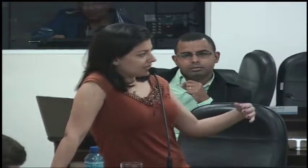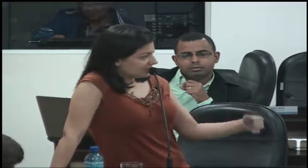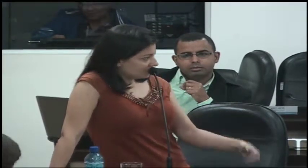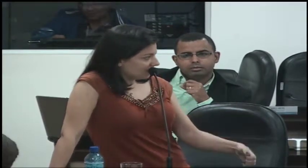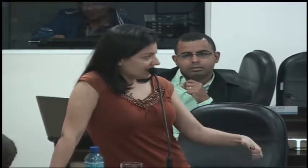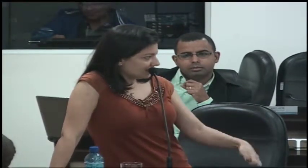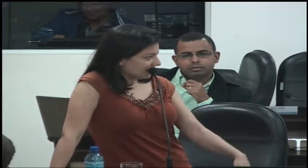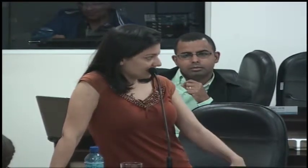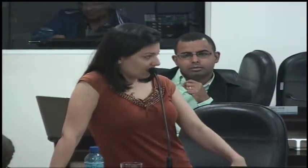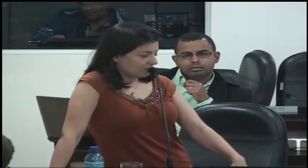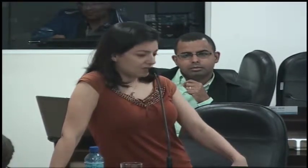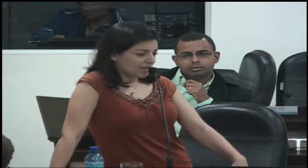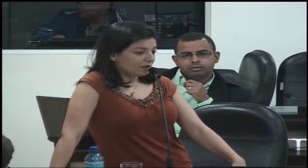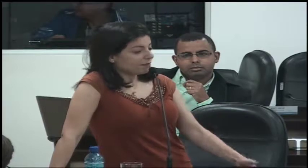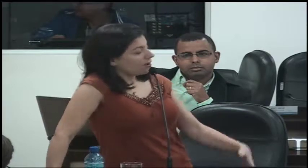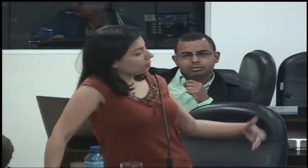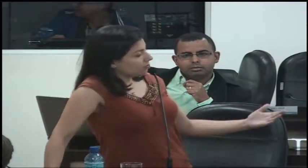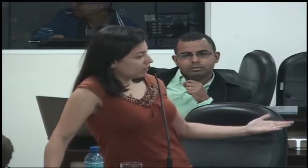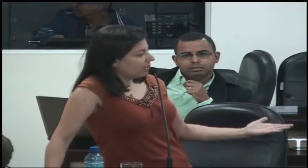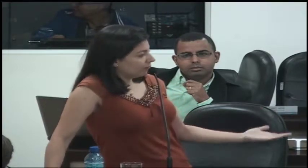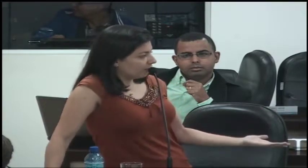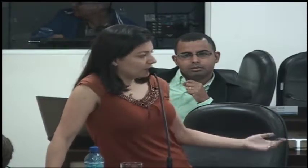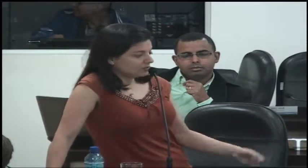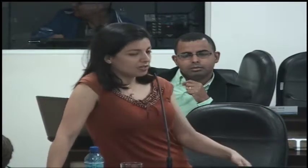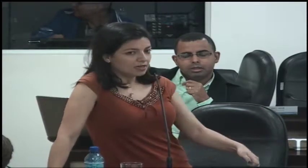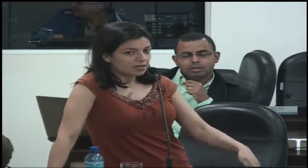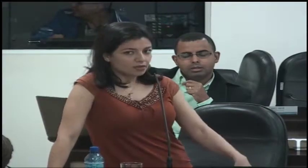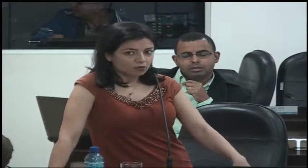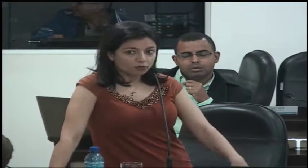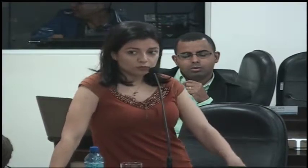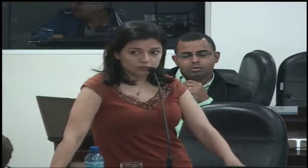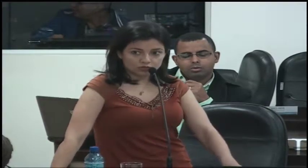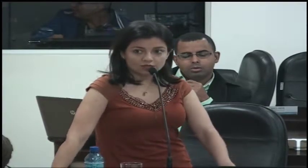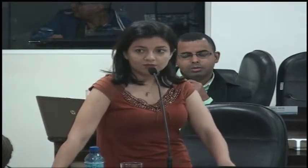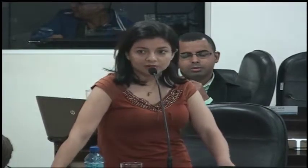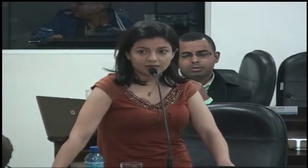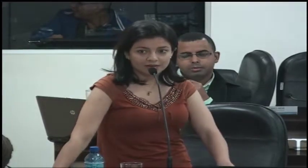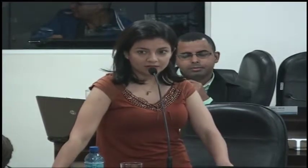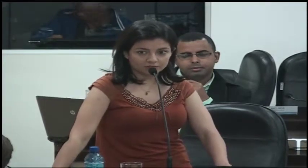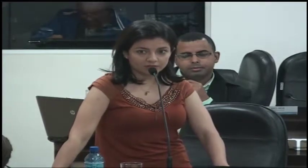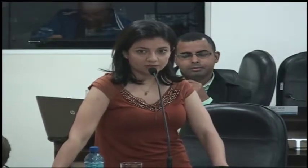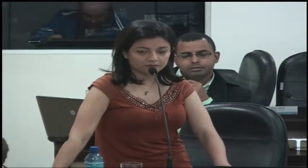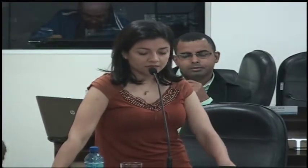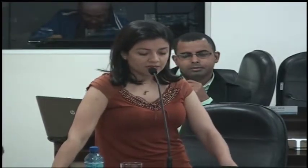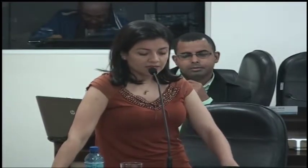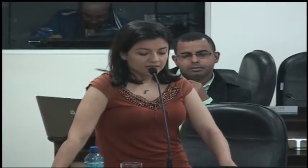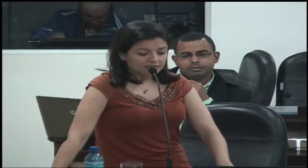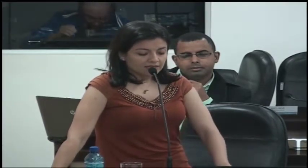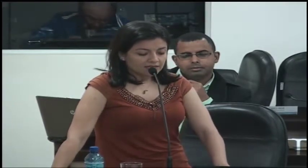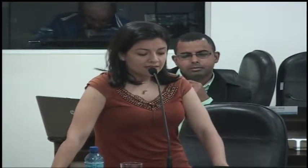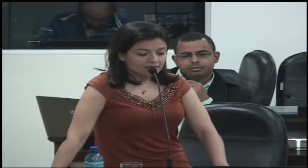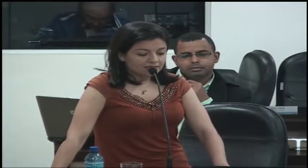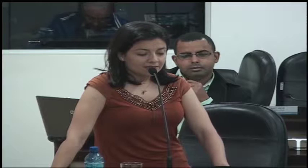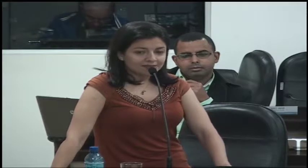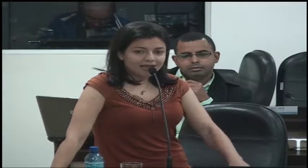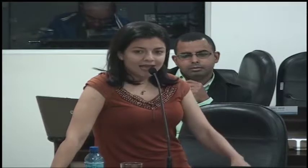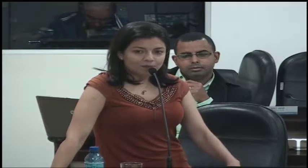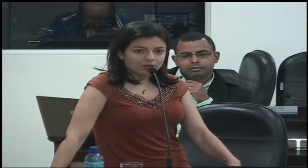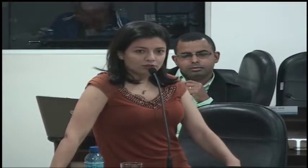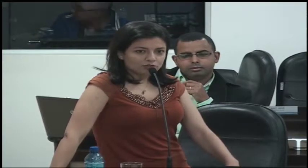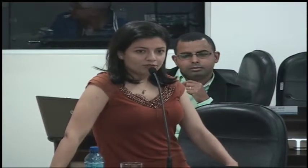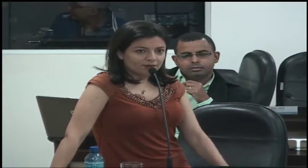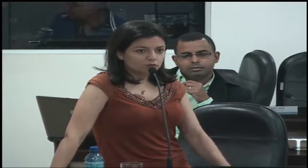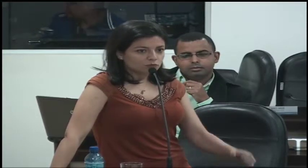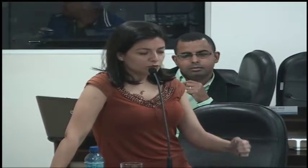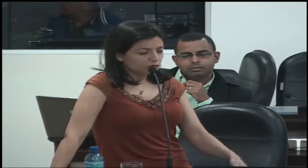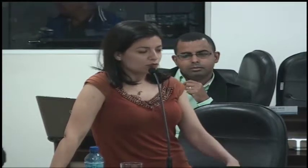das decisões acerca do conselho, embora o conselho fosse consultivo e não deliberativo. E, na época,